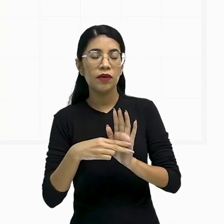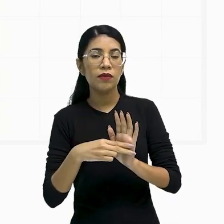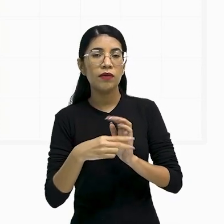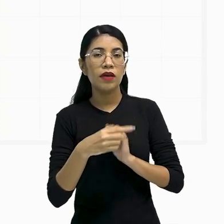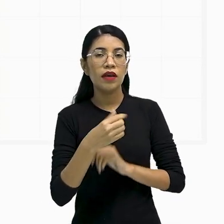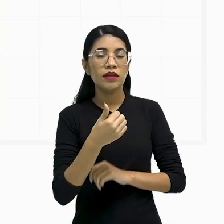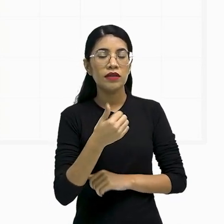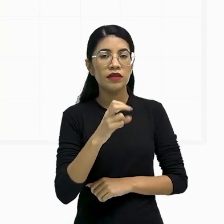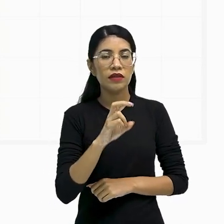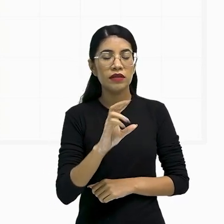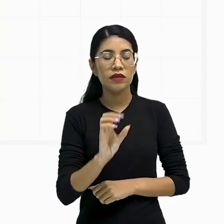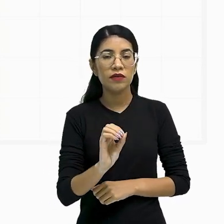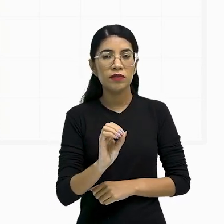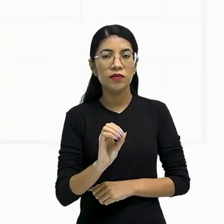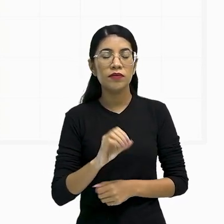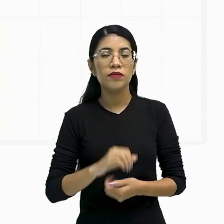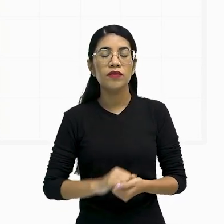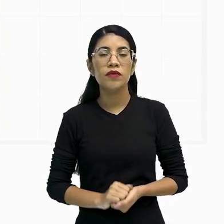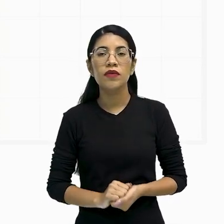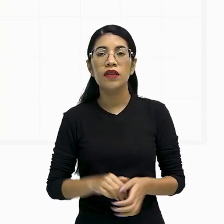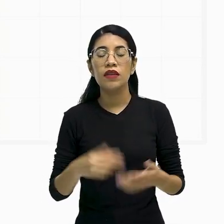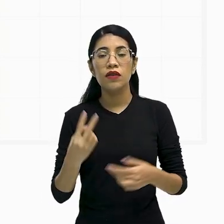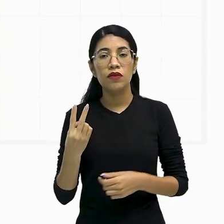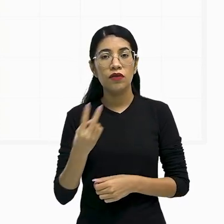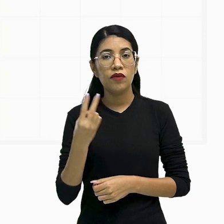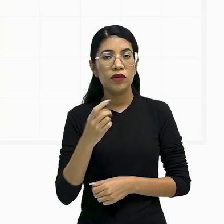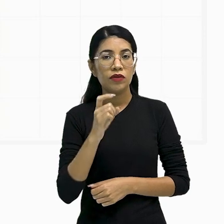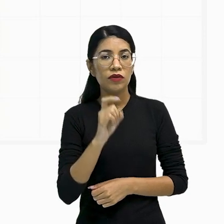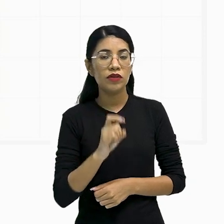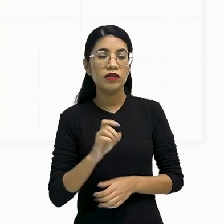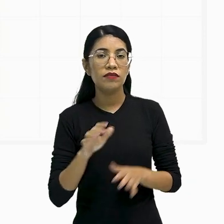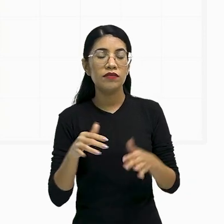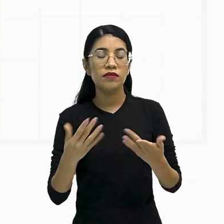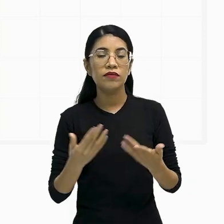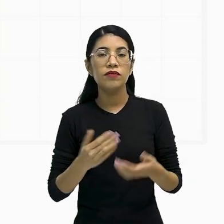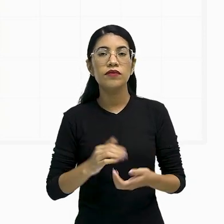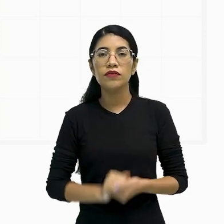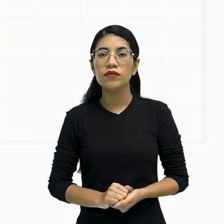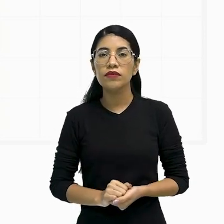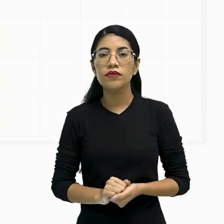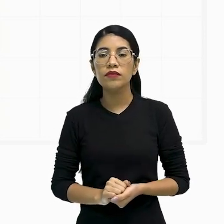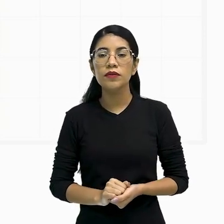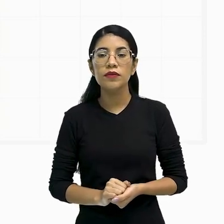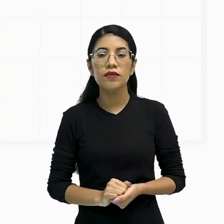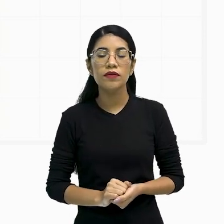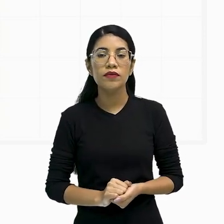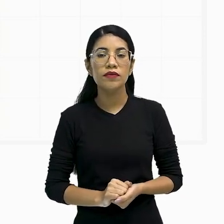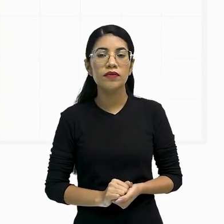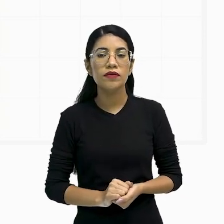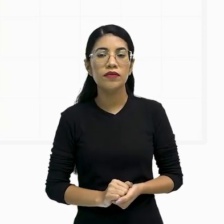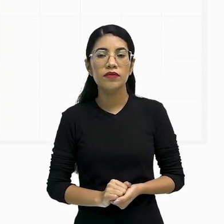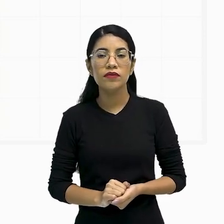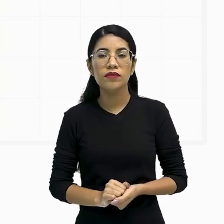150. Então, o valor de x, ó, x é igual a